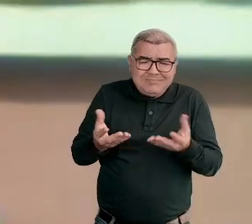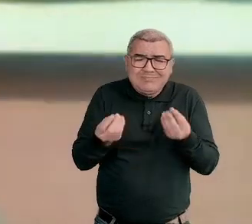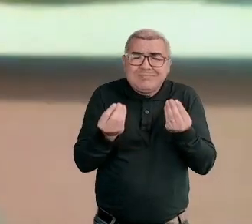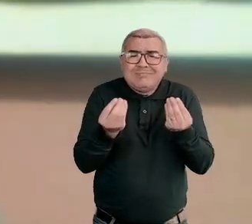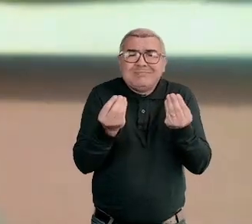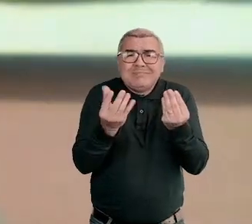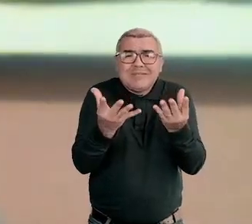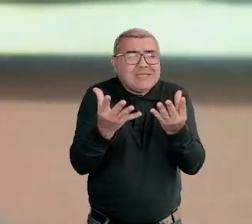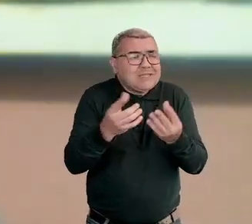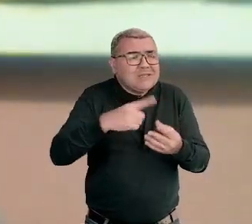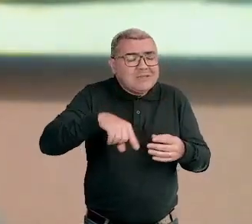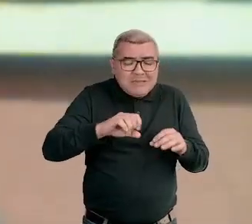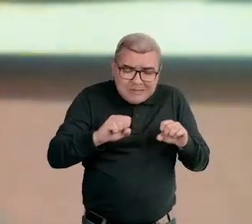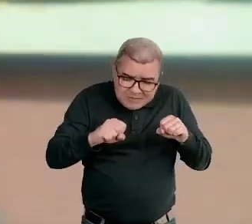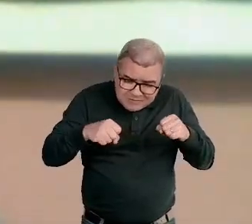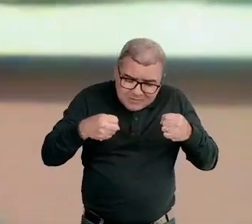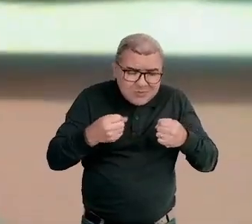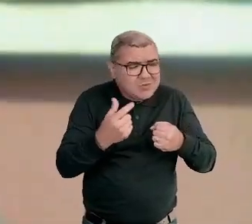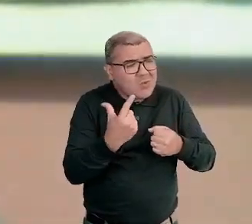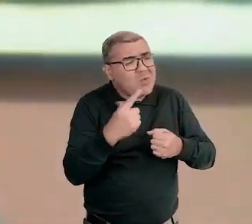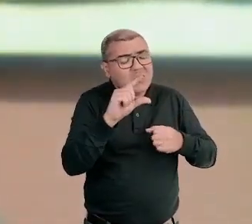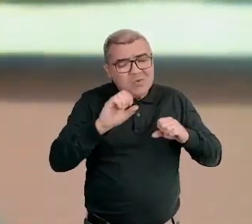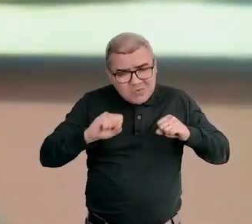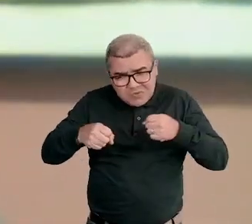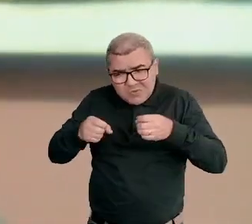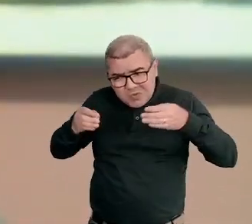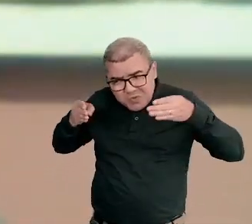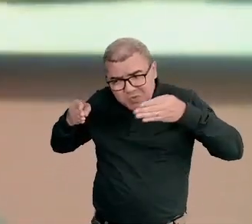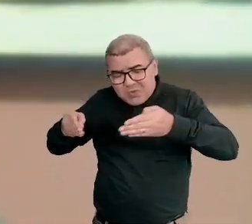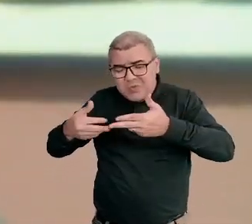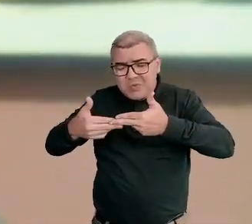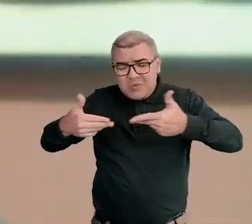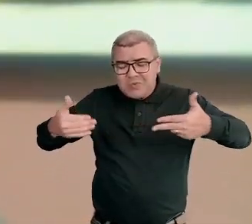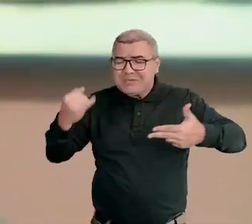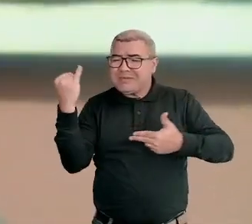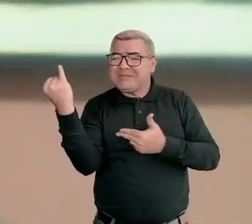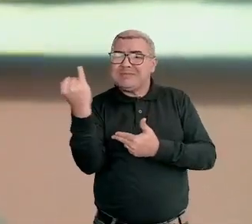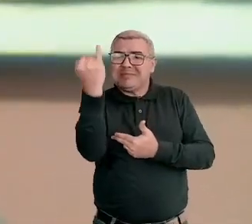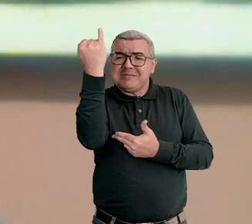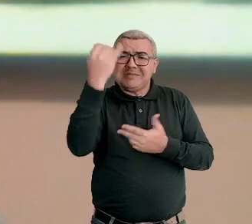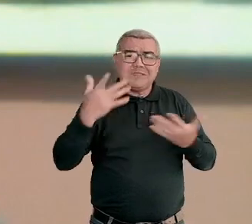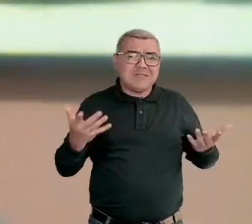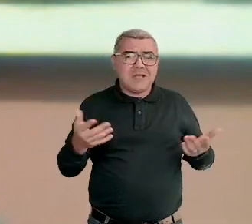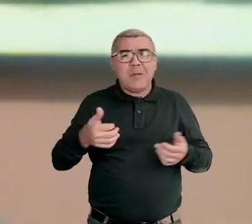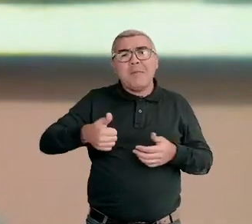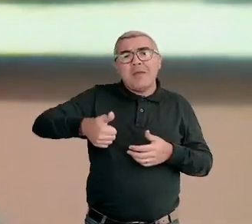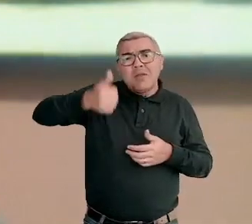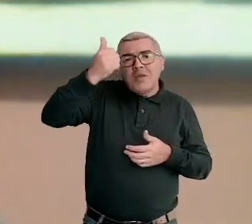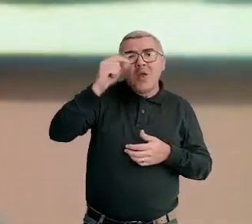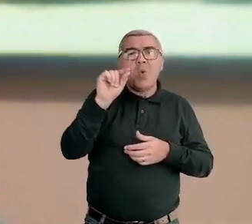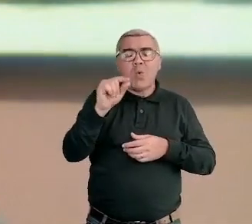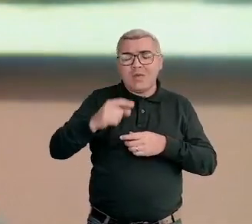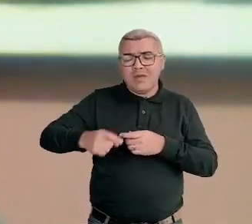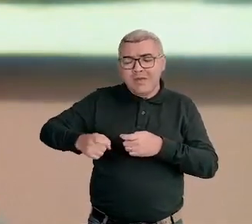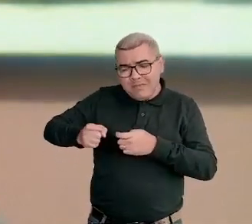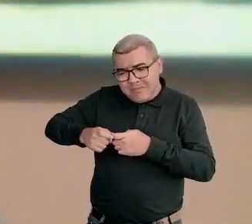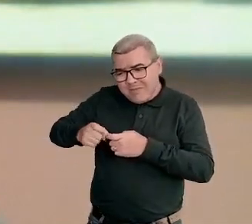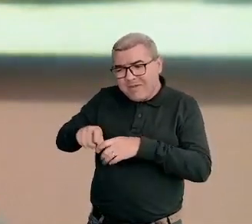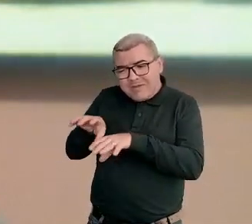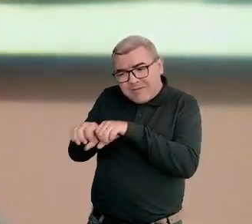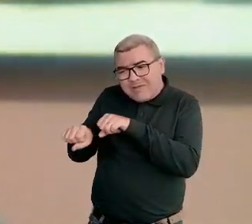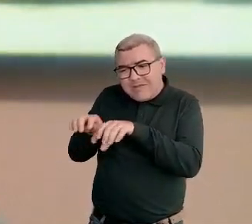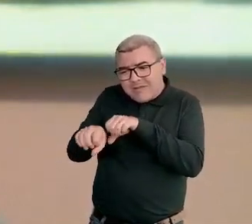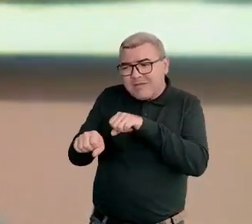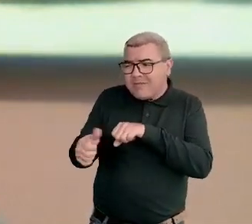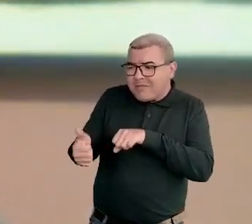energia das nossas instituições para melhorar as relações humanas e melhorar, sobretudo, a formação dos